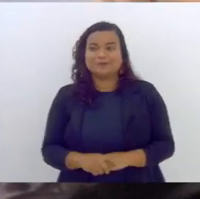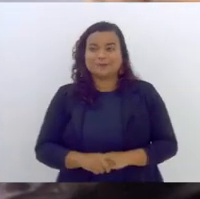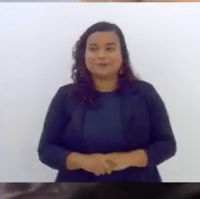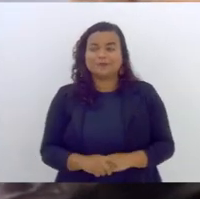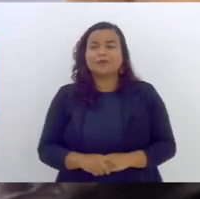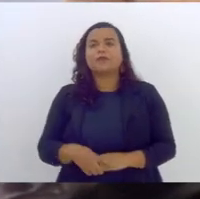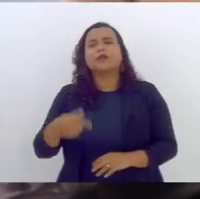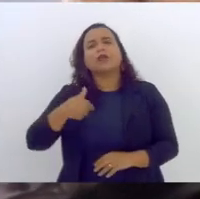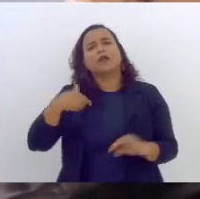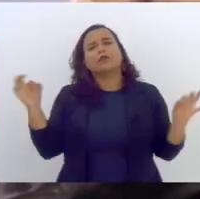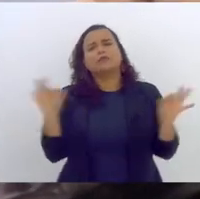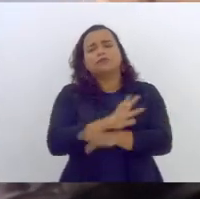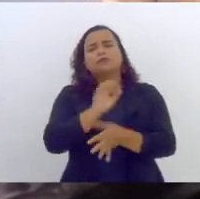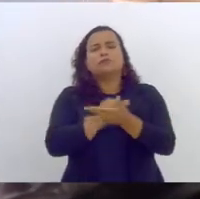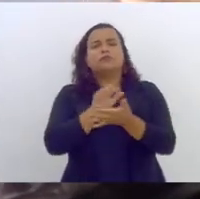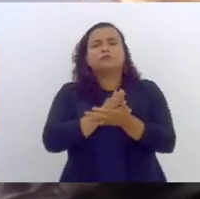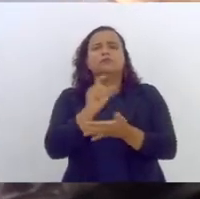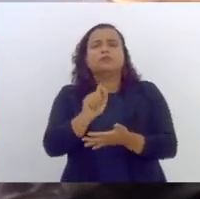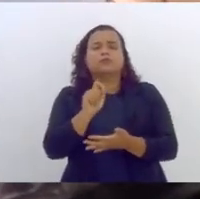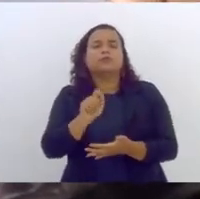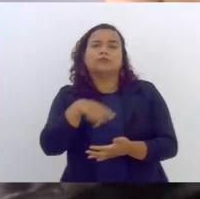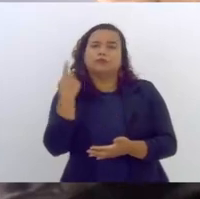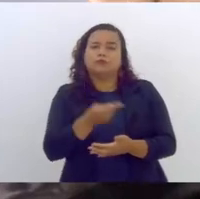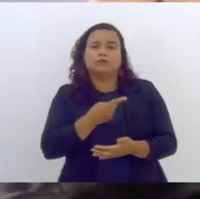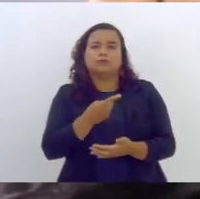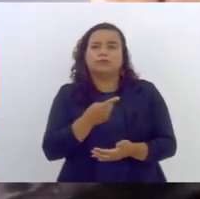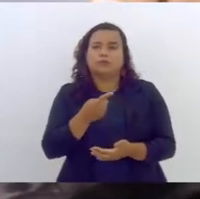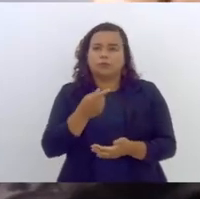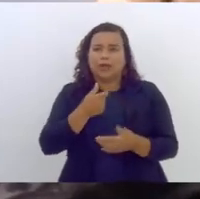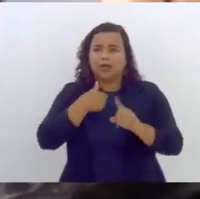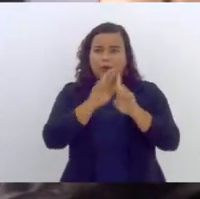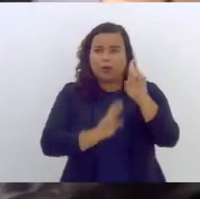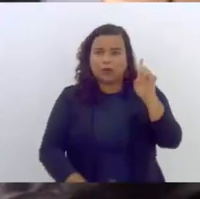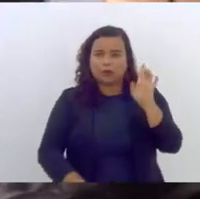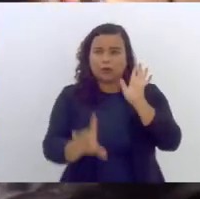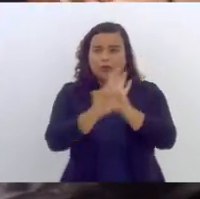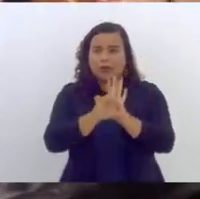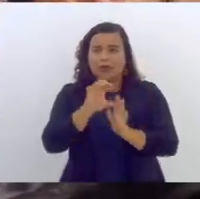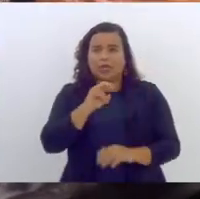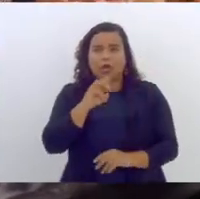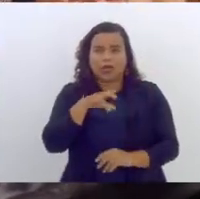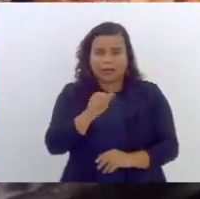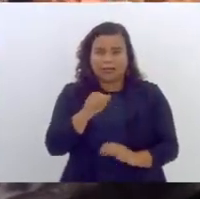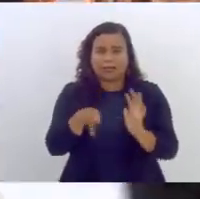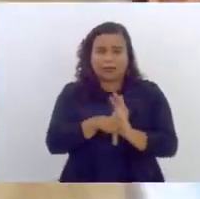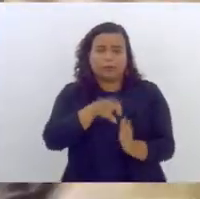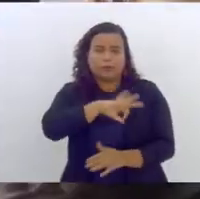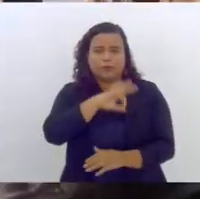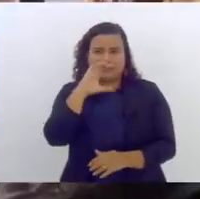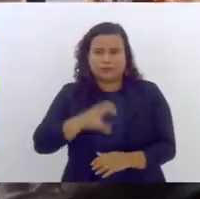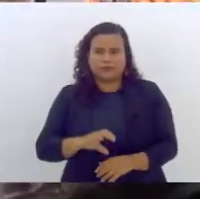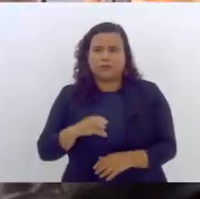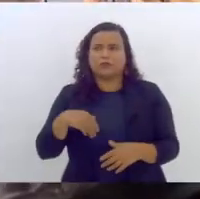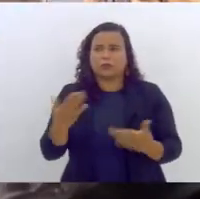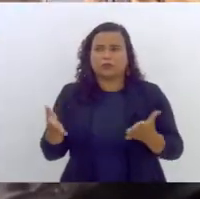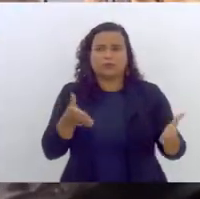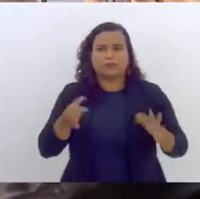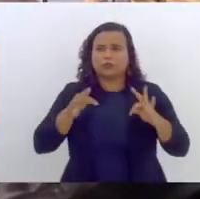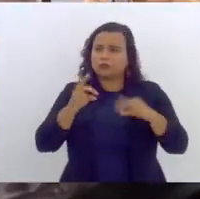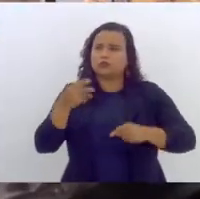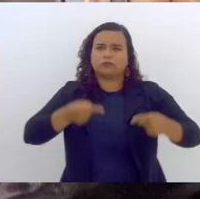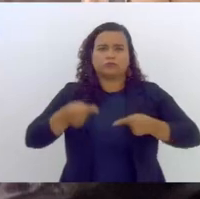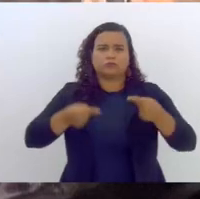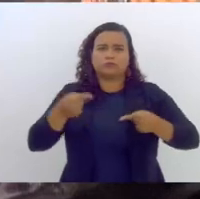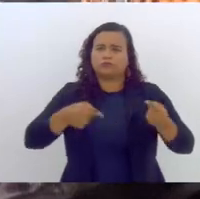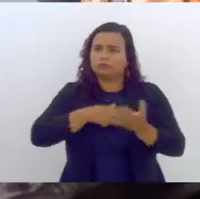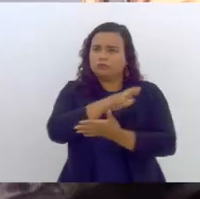eu fiz aqui um registro a gente tem eu fui eu fui relator da Lei Orgânica da Polícia Civil e durante todo o momento de discussão